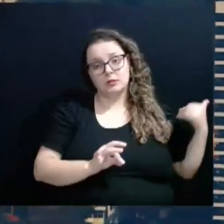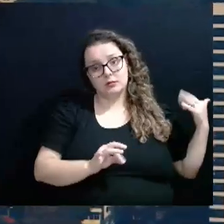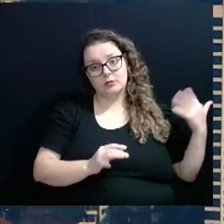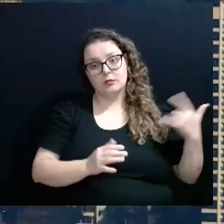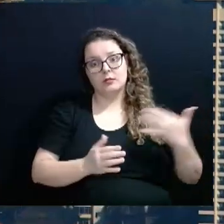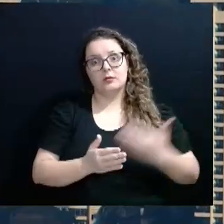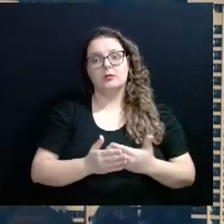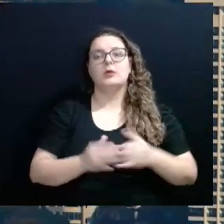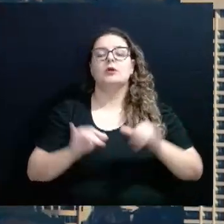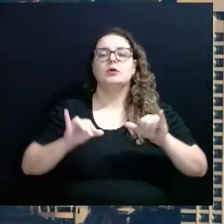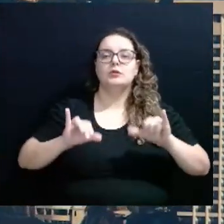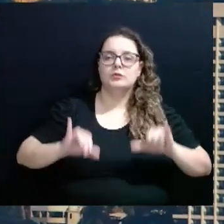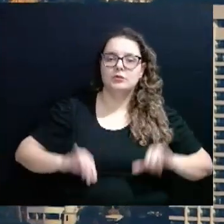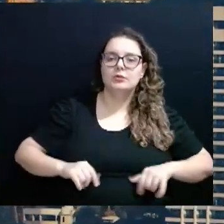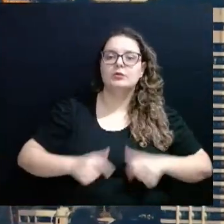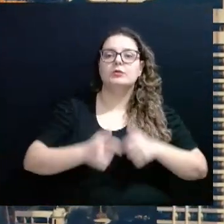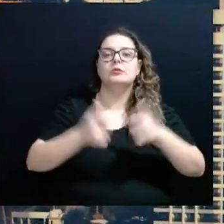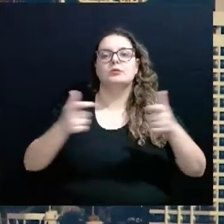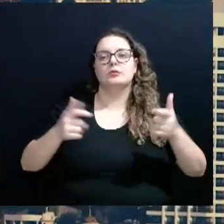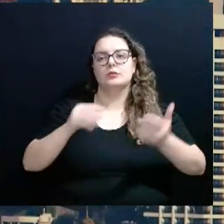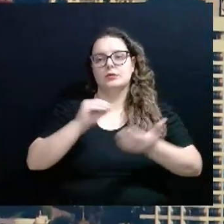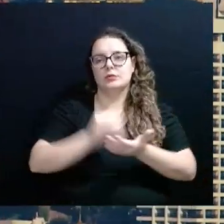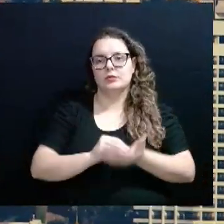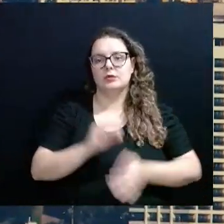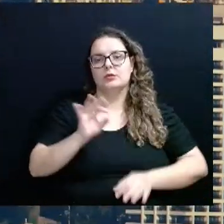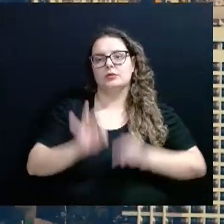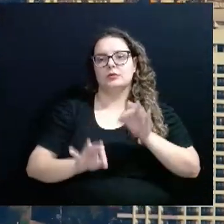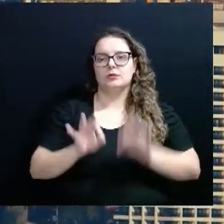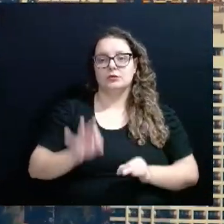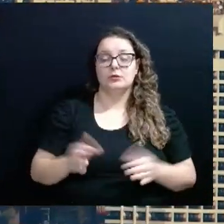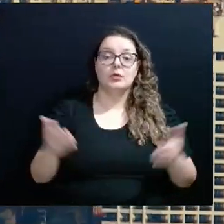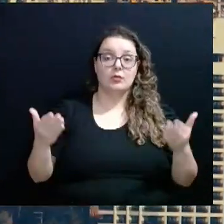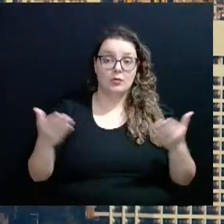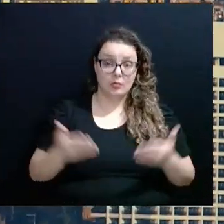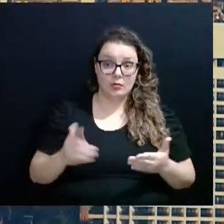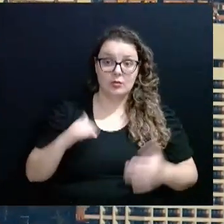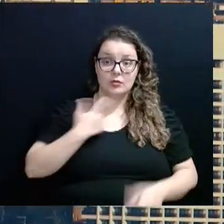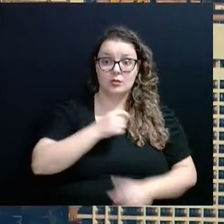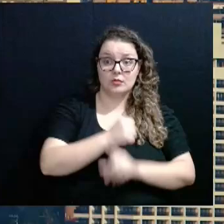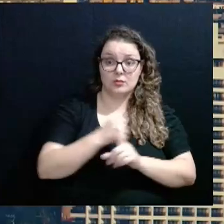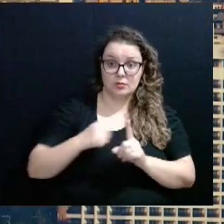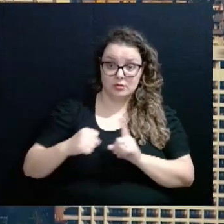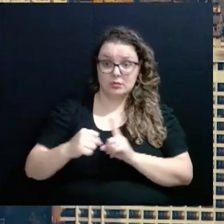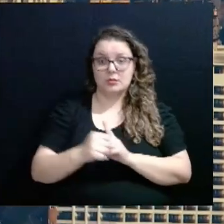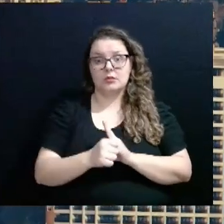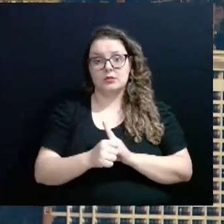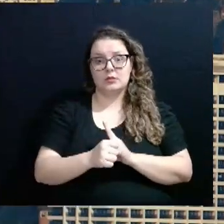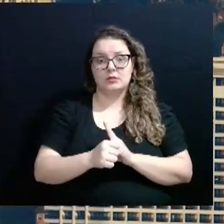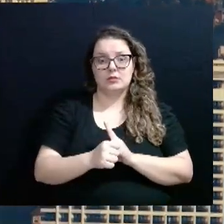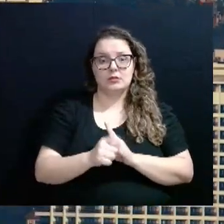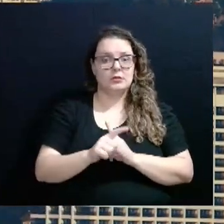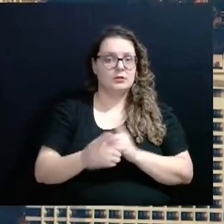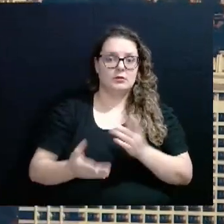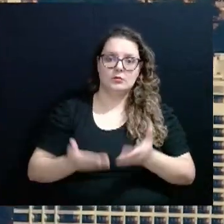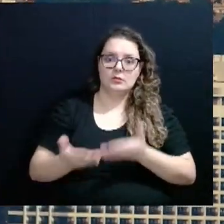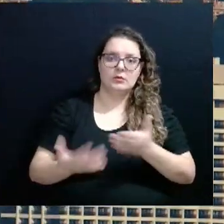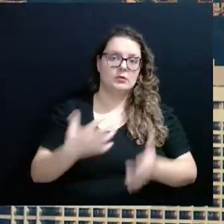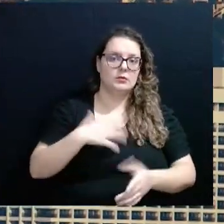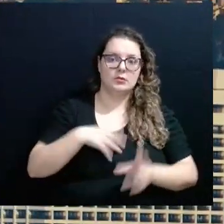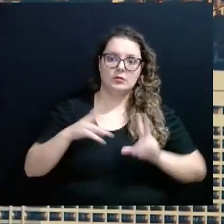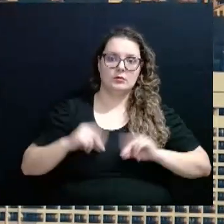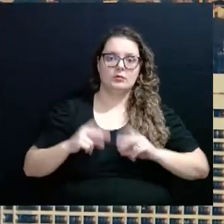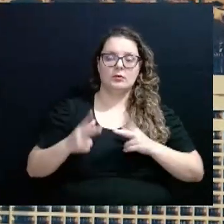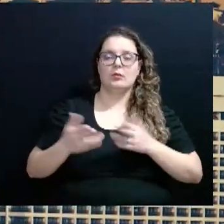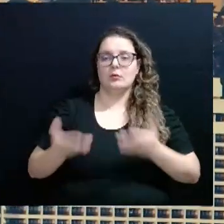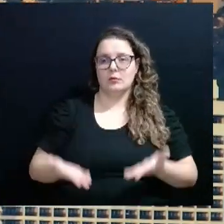com grandes injustiças. E que, hoje em dia, a nossa sociedade não os trata da forma como eles mereciam. Então, todos nós temos